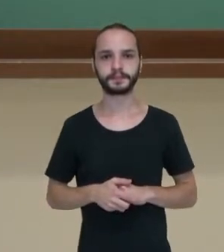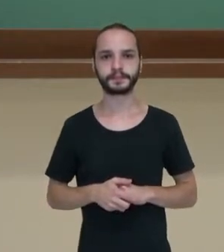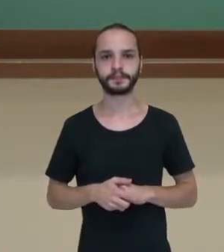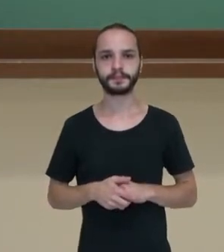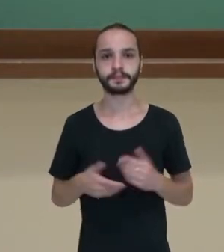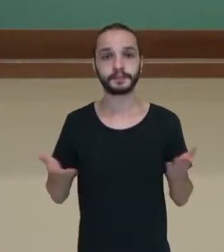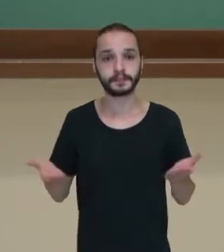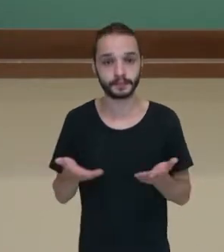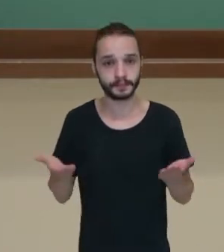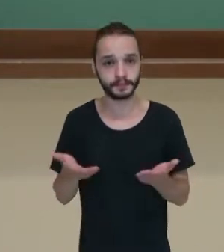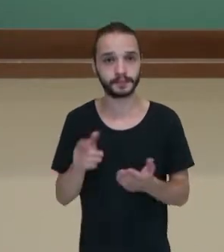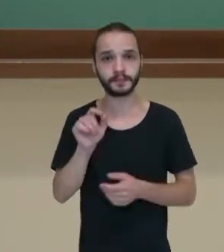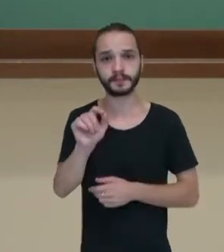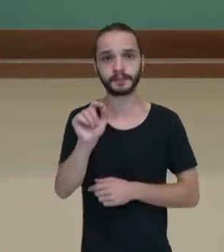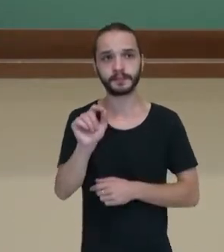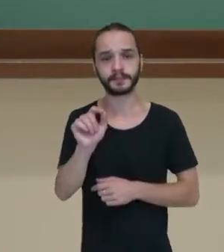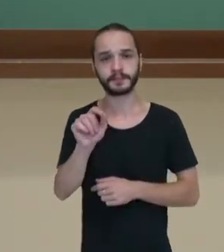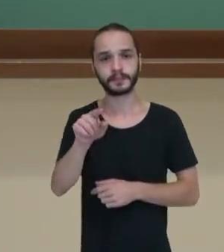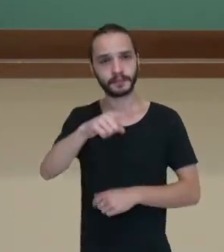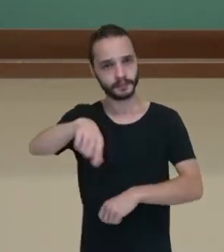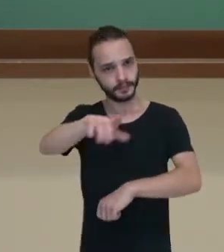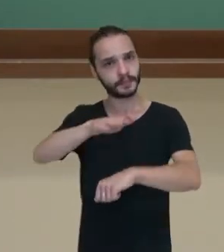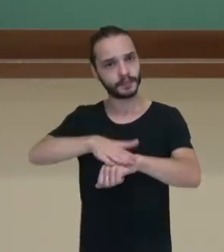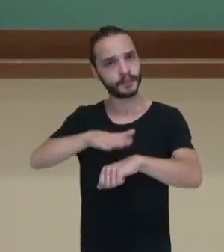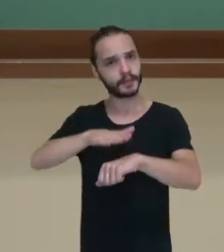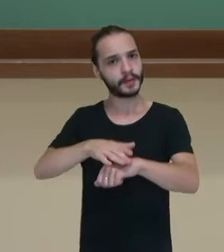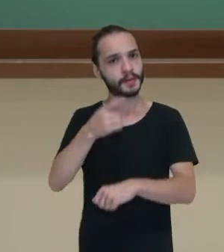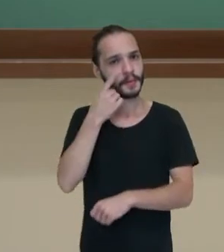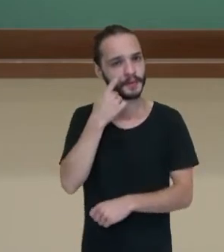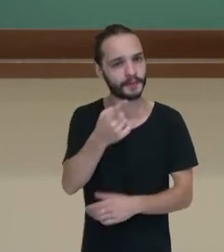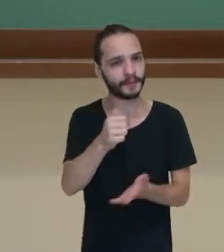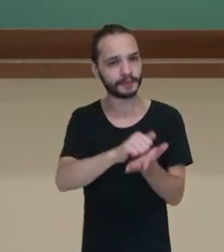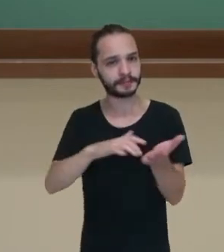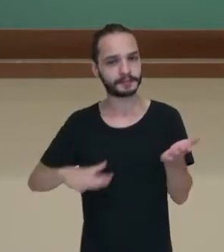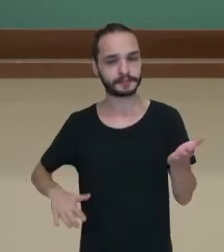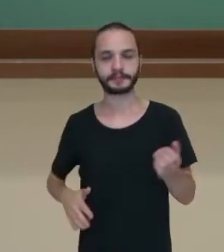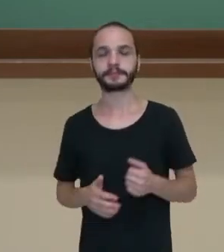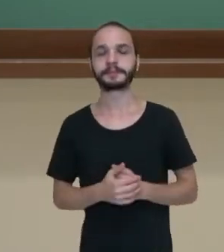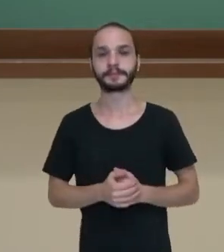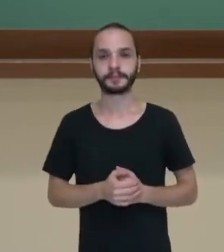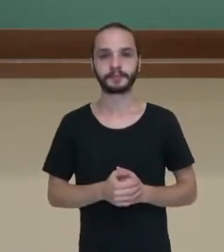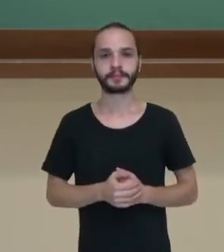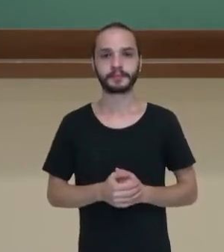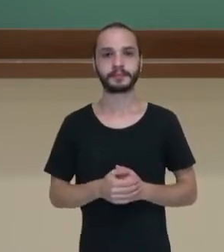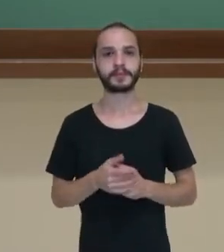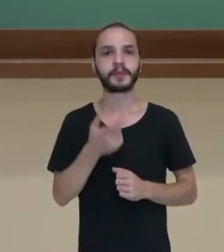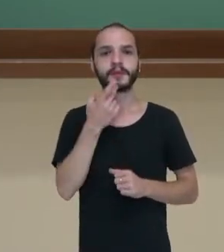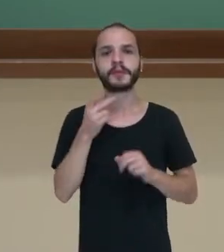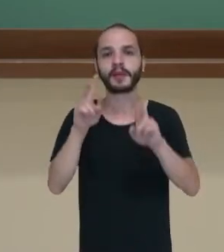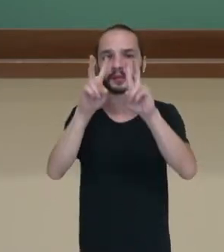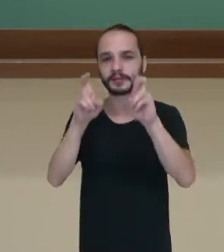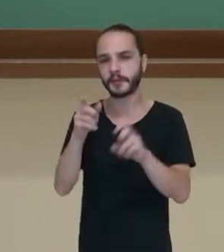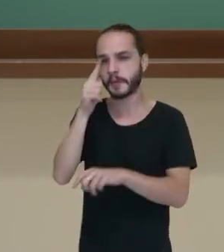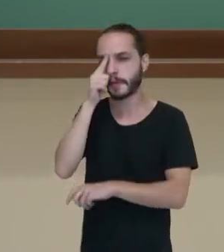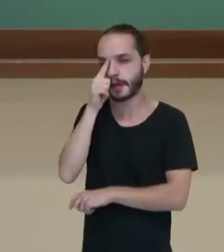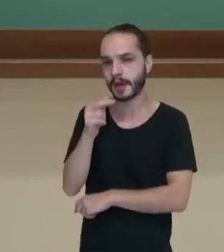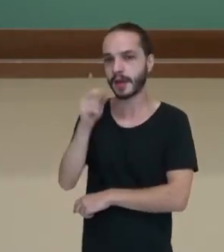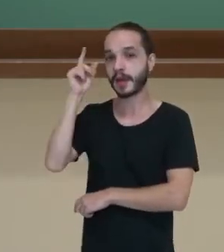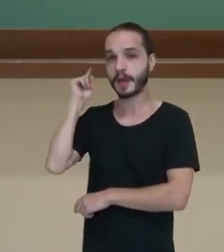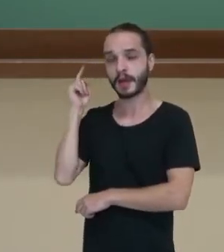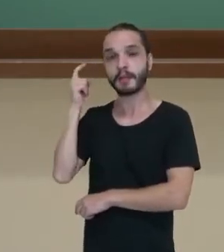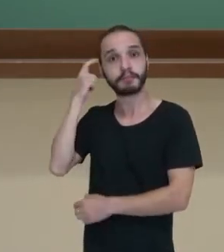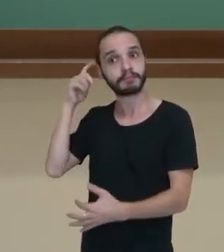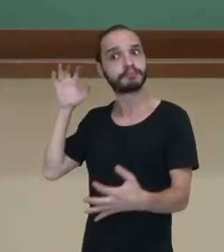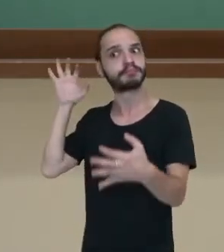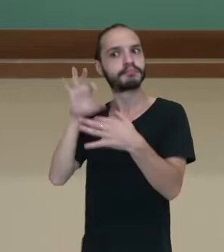E agora com você aqui, vamos ver uma atividade. Quando falamos em Grécia Antiga, logo